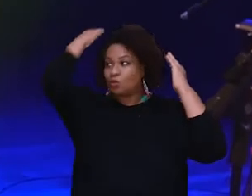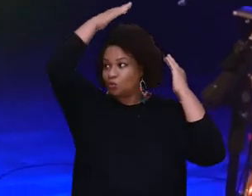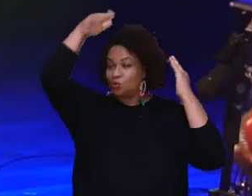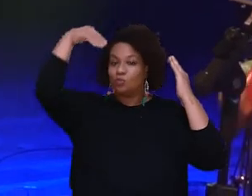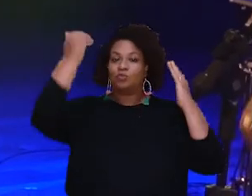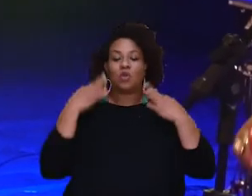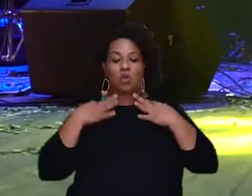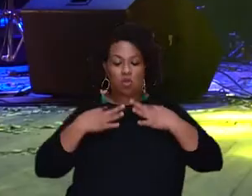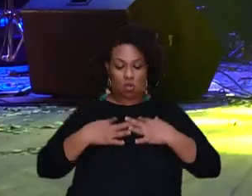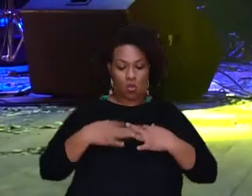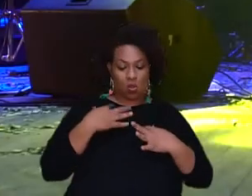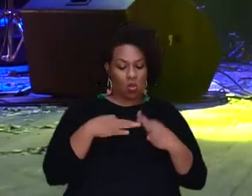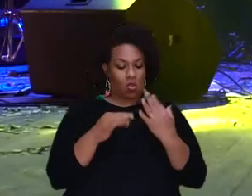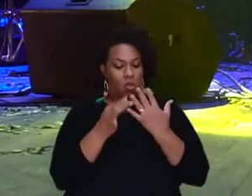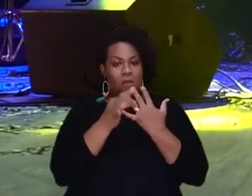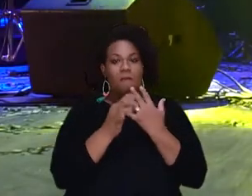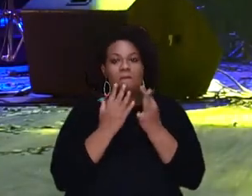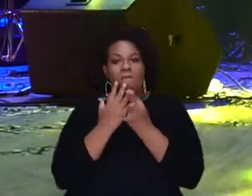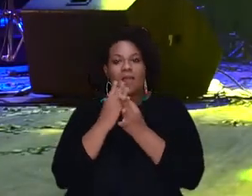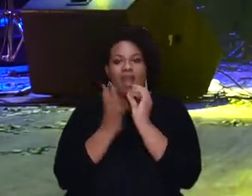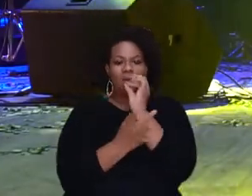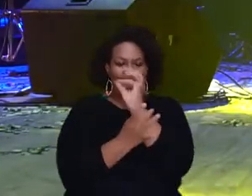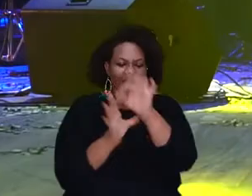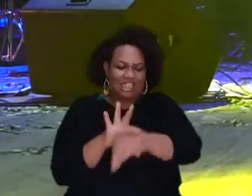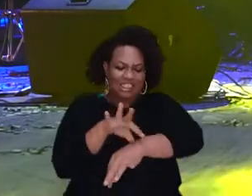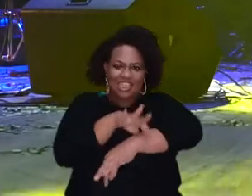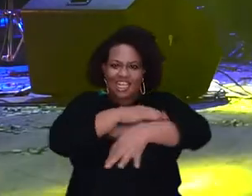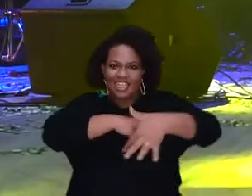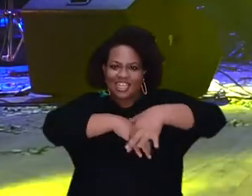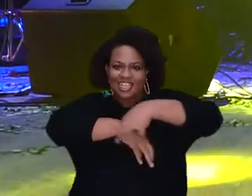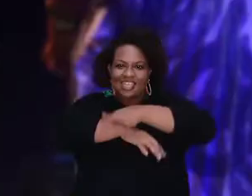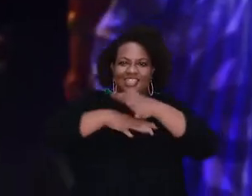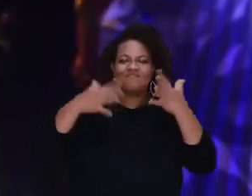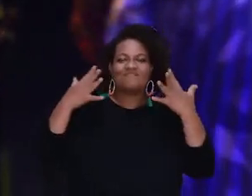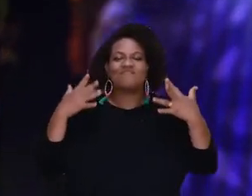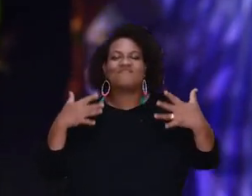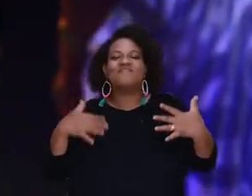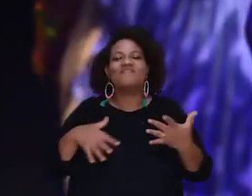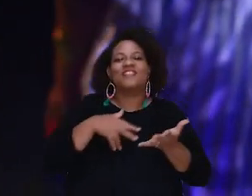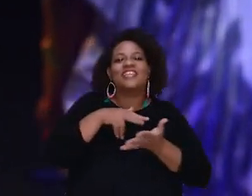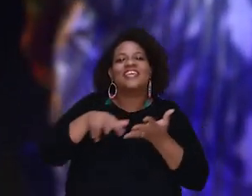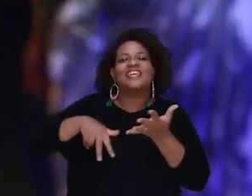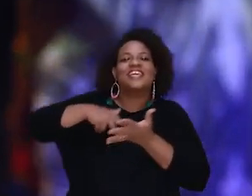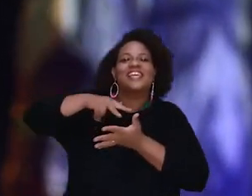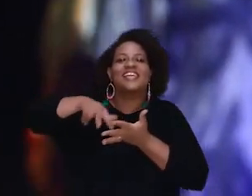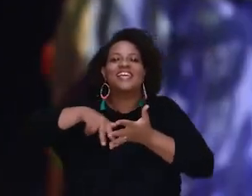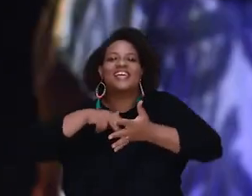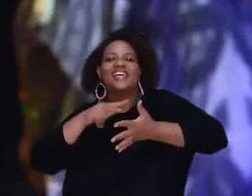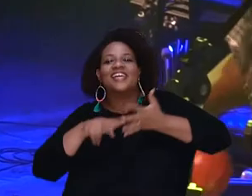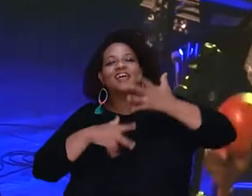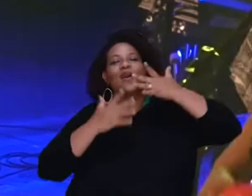Vestida de ouro, turbante, pulseira, anel e cola de turmalina. Vestida de ouro, turbante, pulseira, anel e